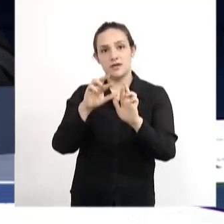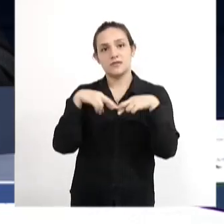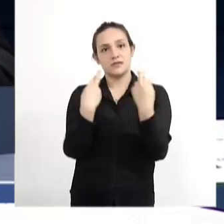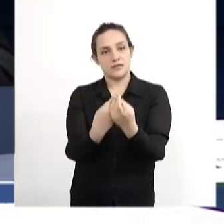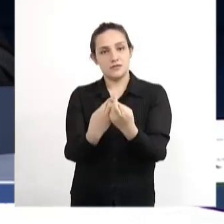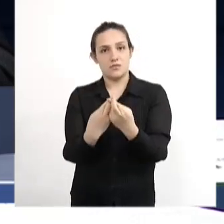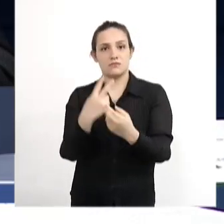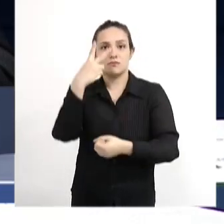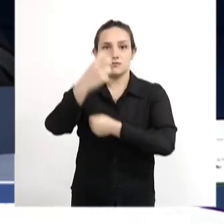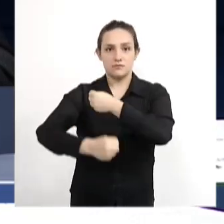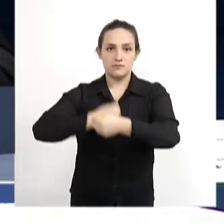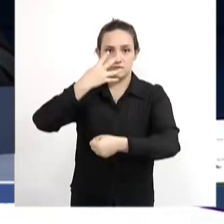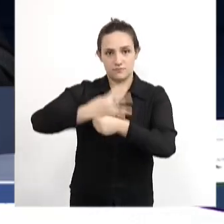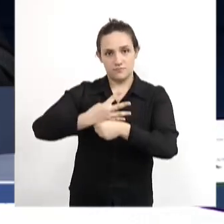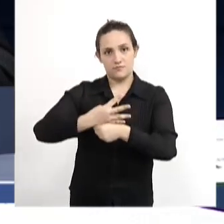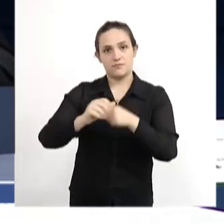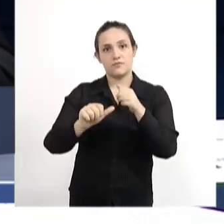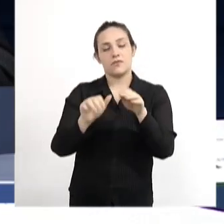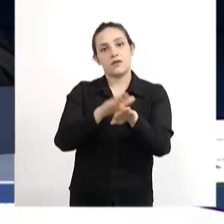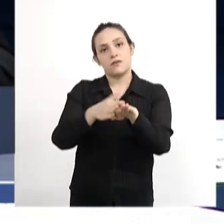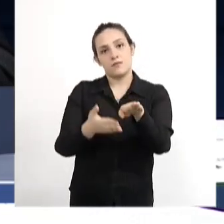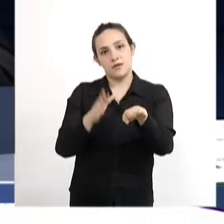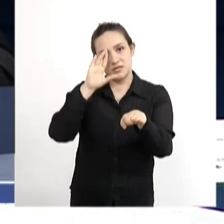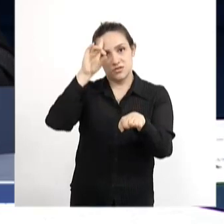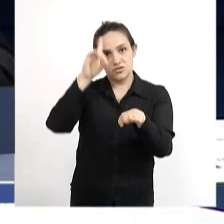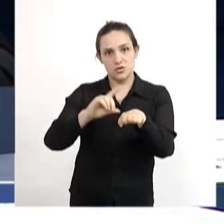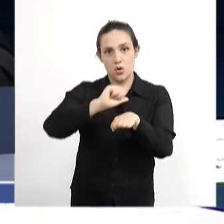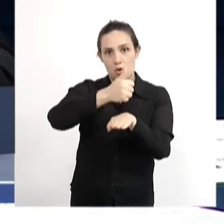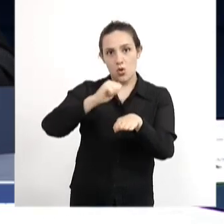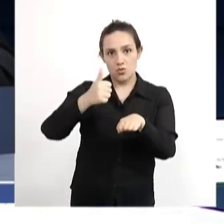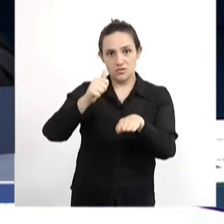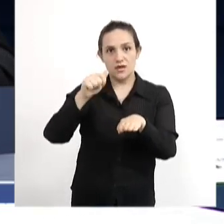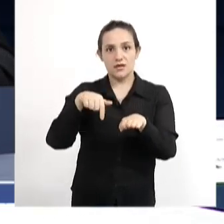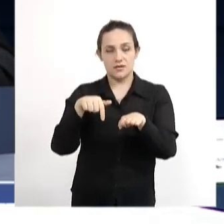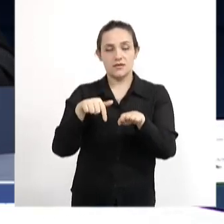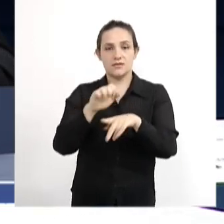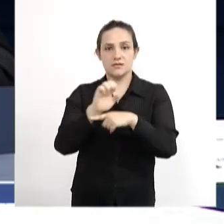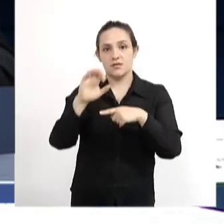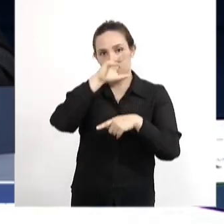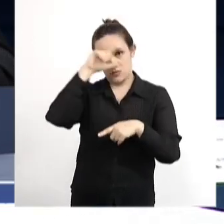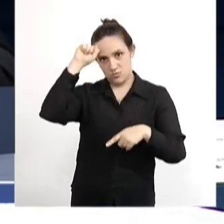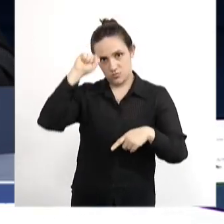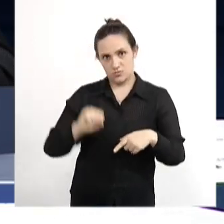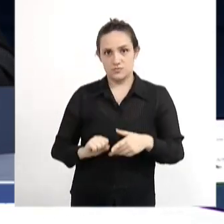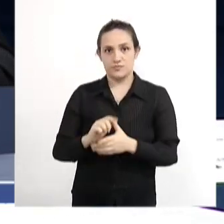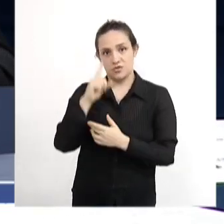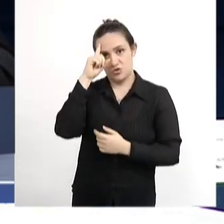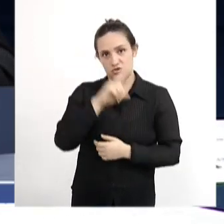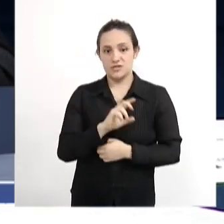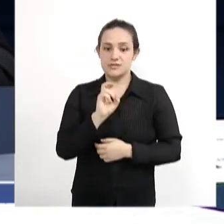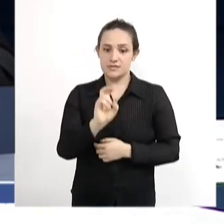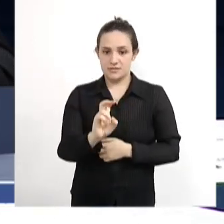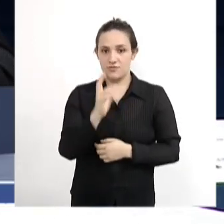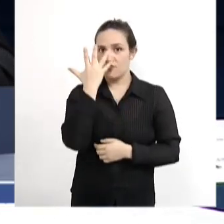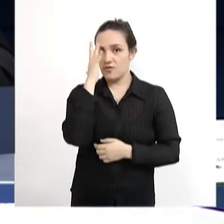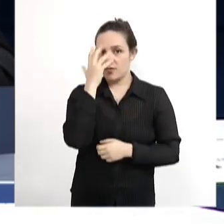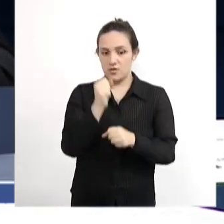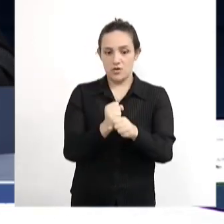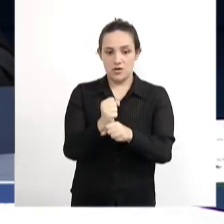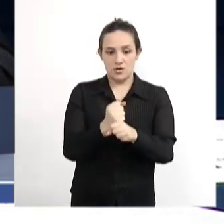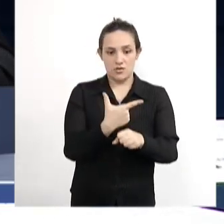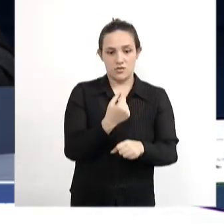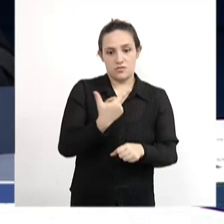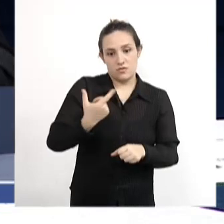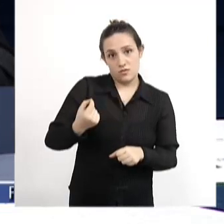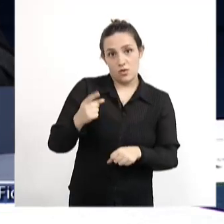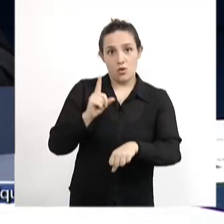legislativa da 11ª legislatura da Assembleia Legislativa do Estado de Mato Grosso do Sul. Aos 5 dias do mês de fevereiro do ano de